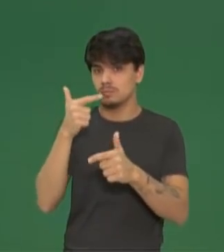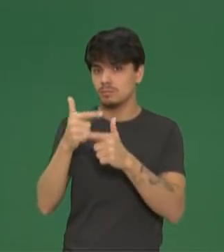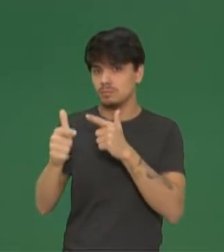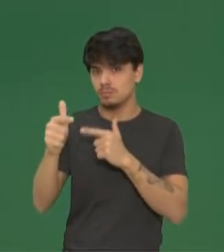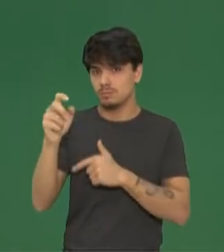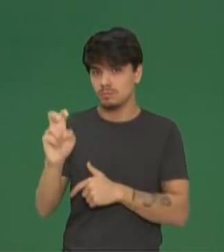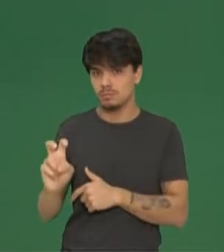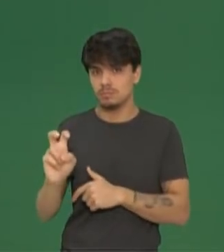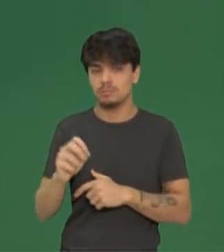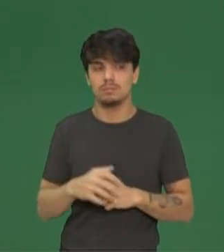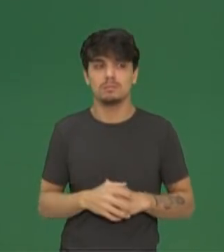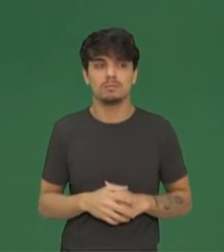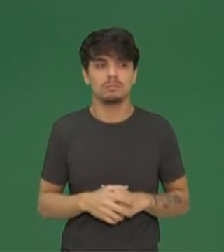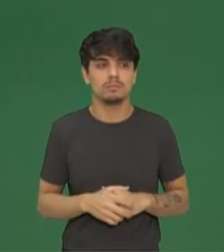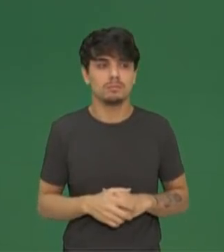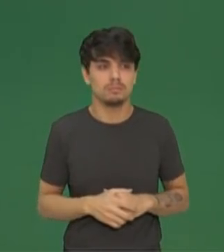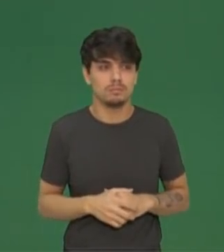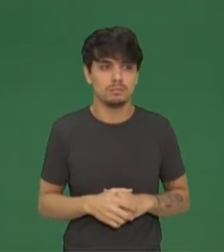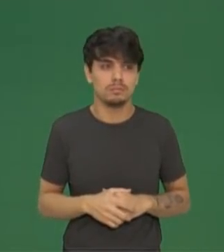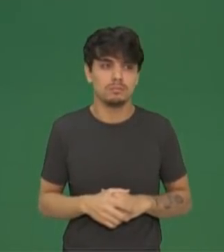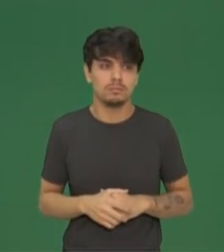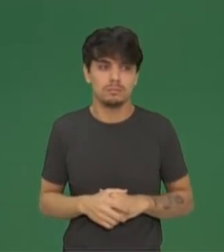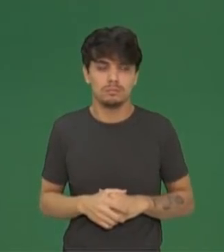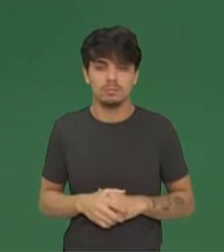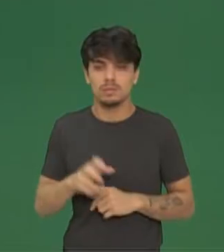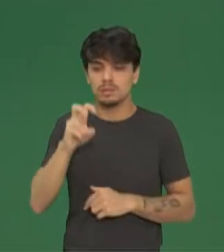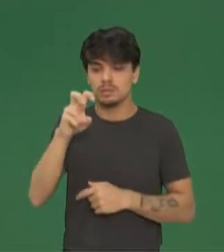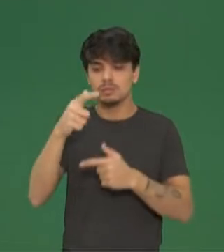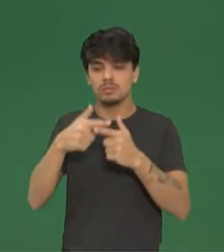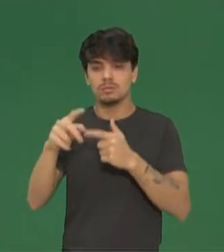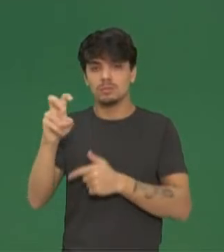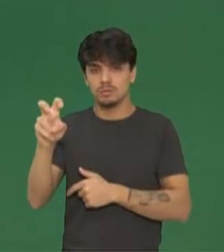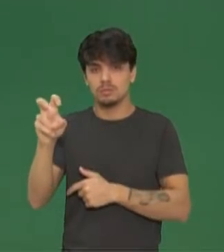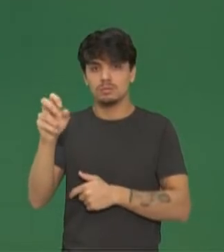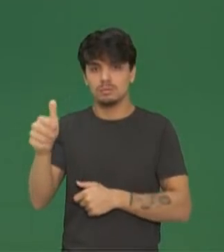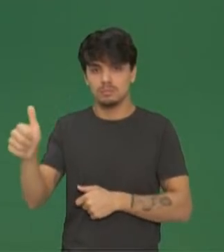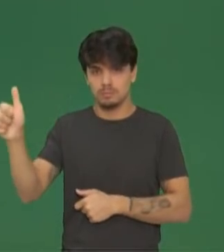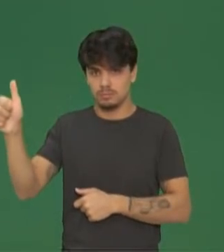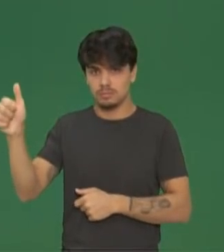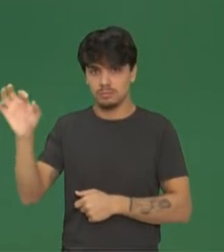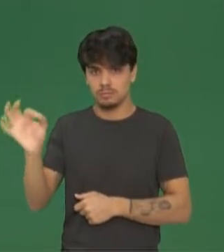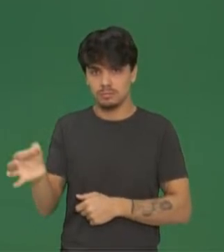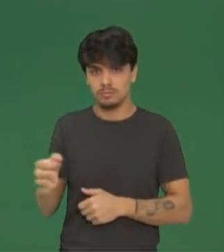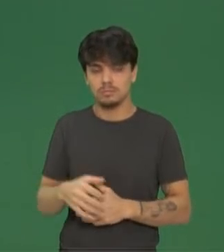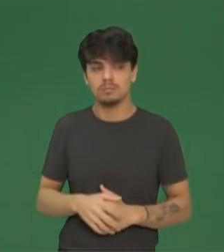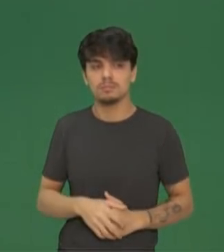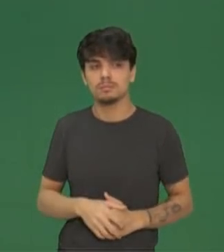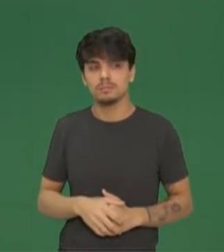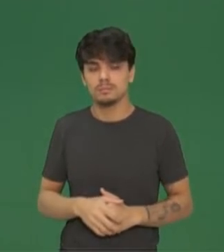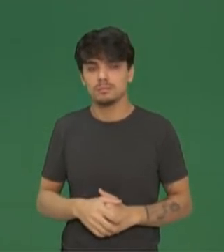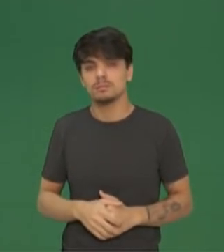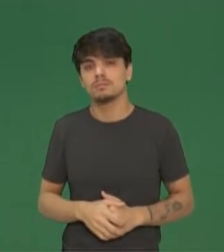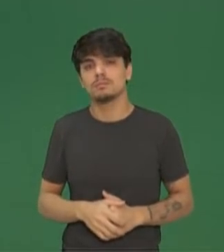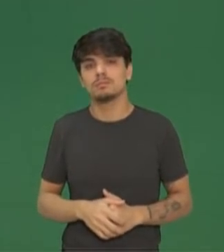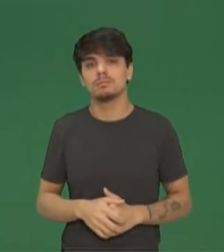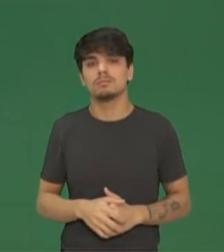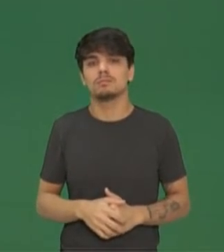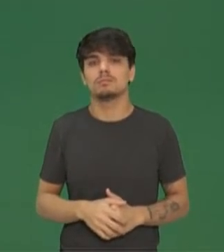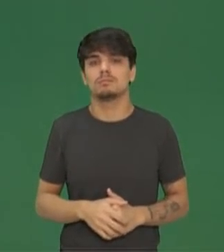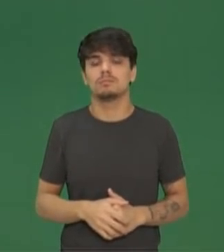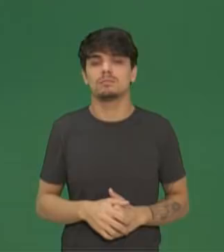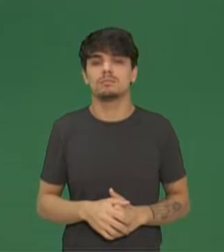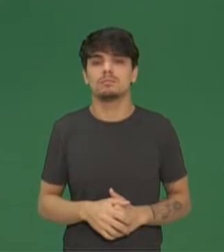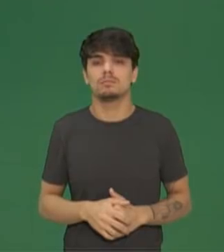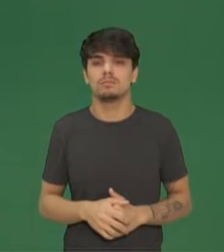por 5. 5 divididos por 5 dá 1, uma vez. Vai dar